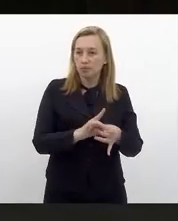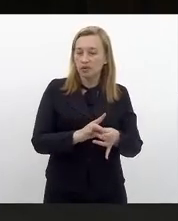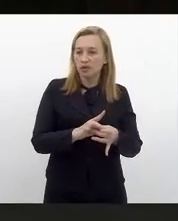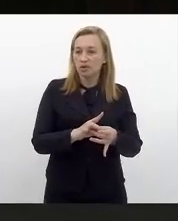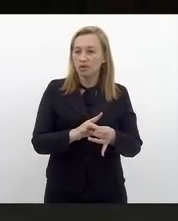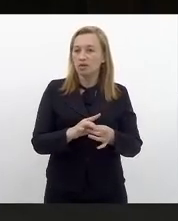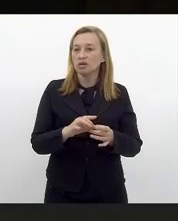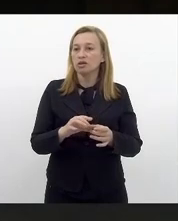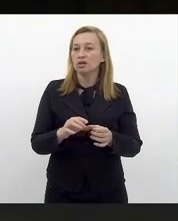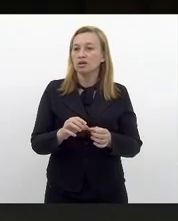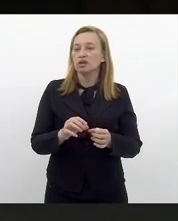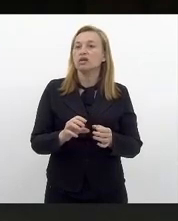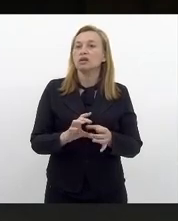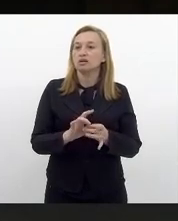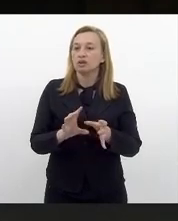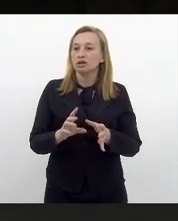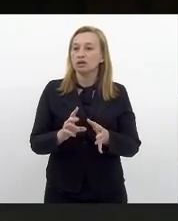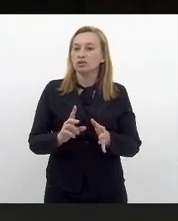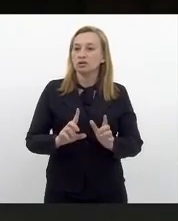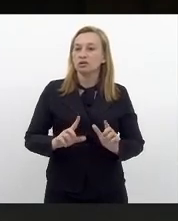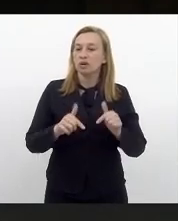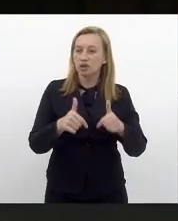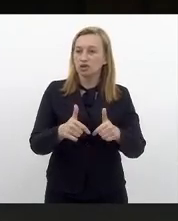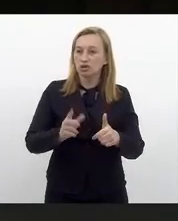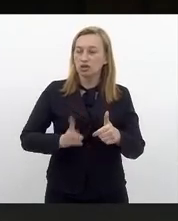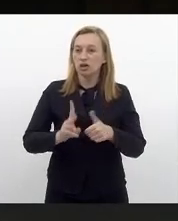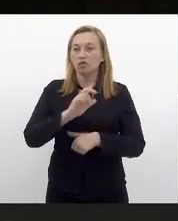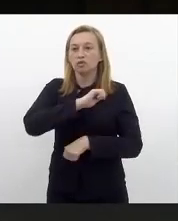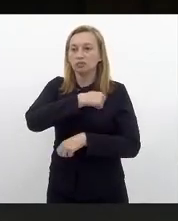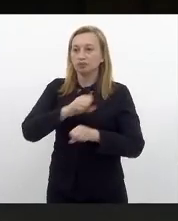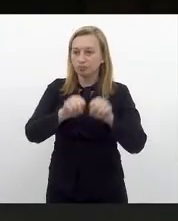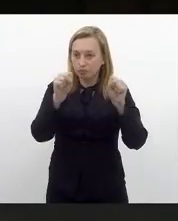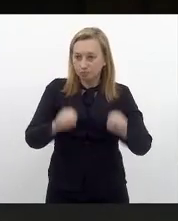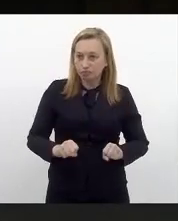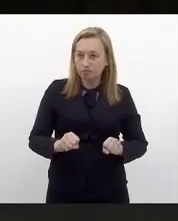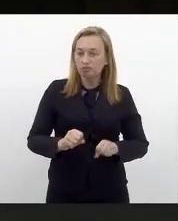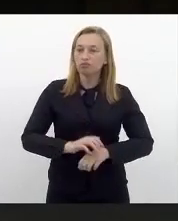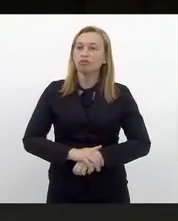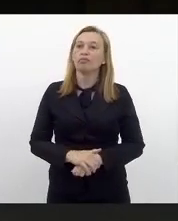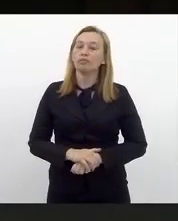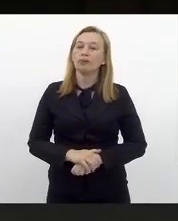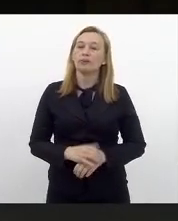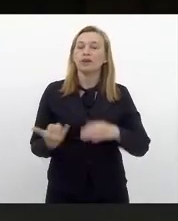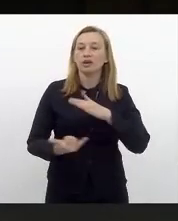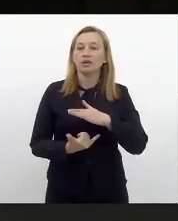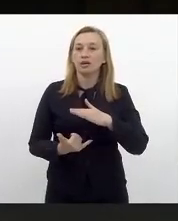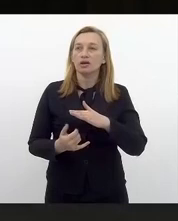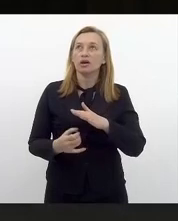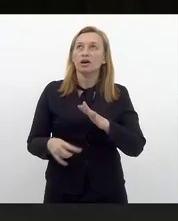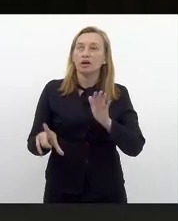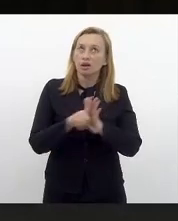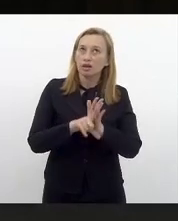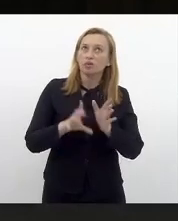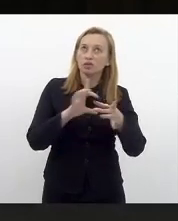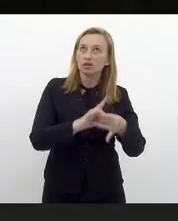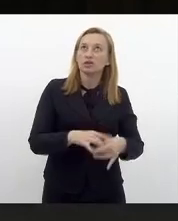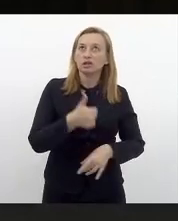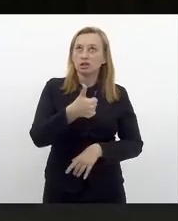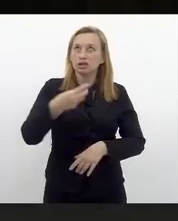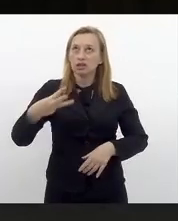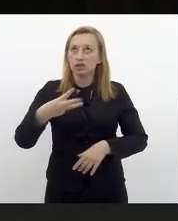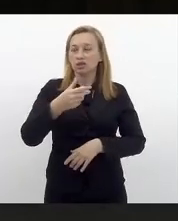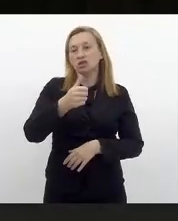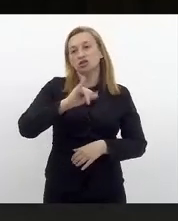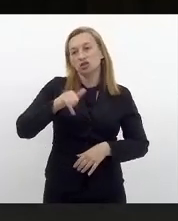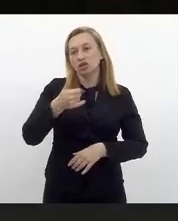enquanto perdurarem os efeitos do regime de recuperação fiscal instituído pela lei complementar 178 de 13 de